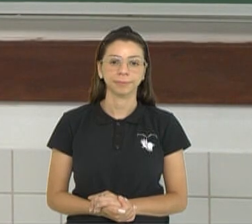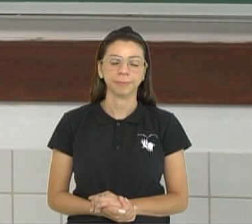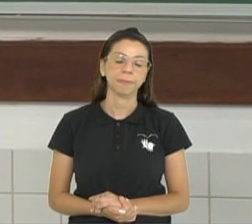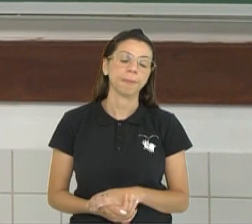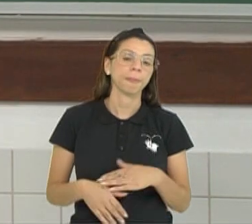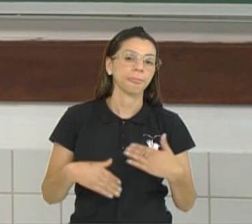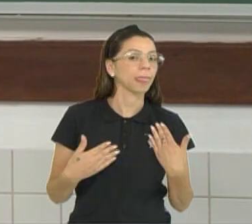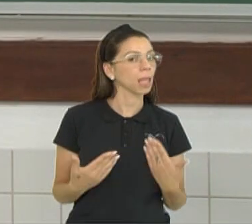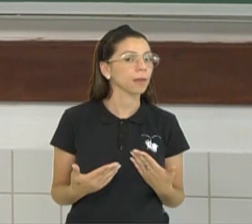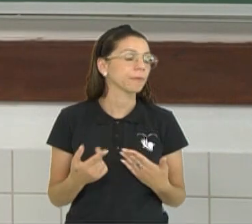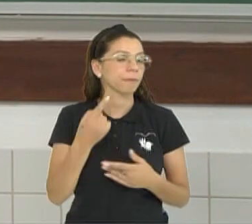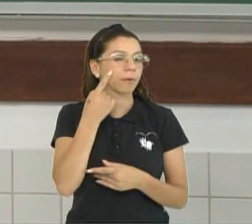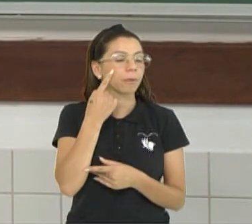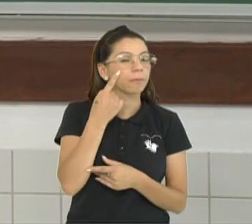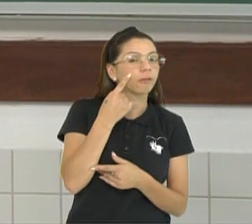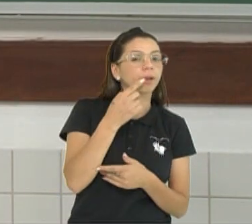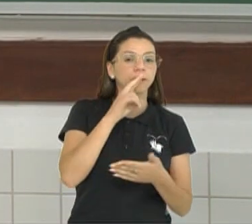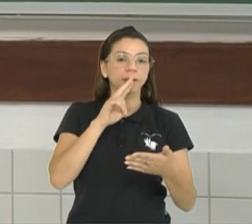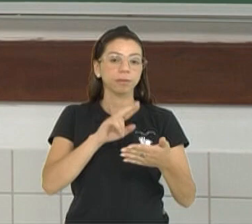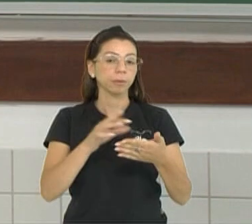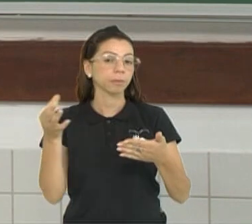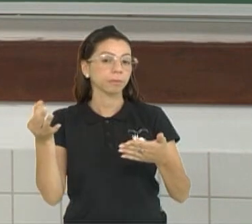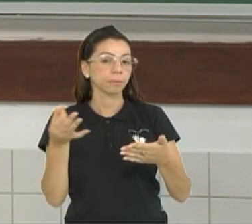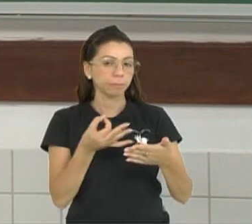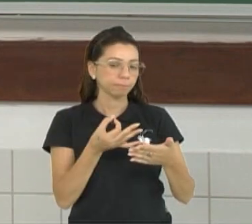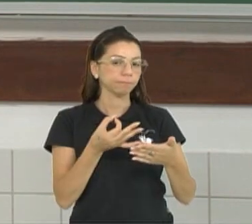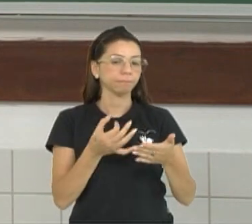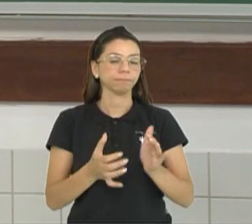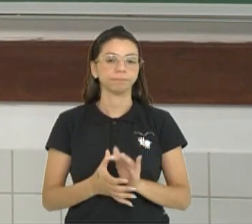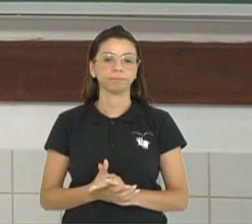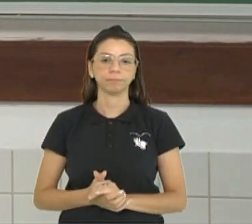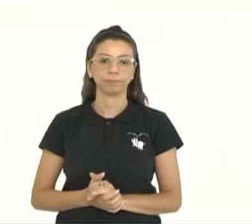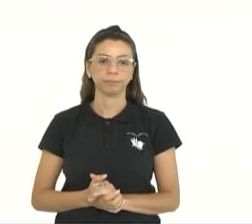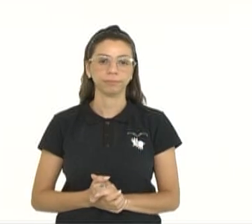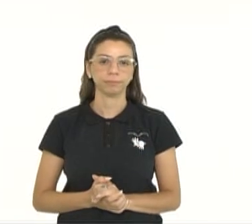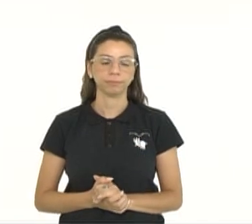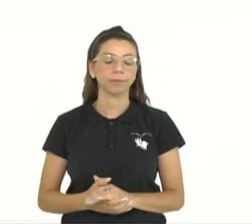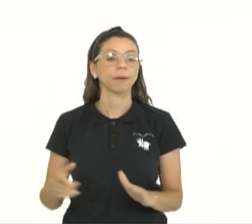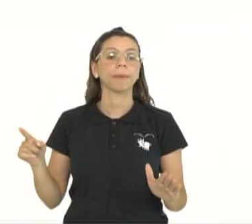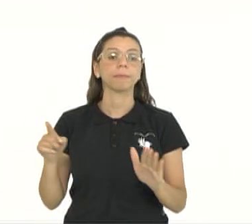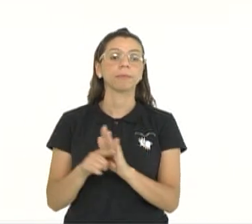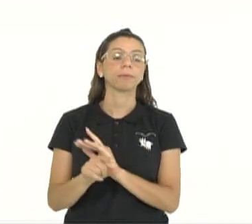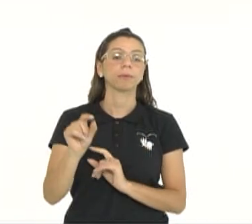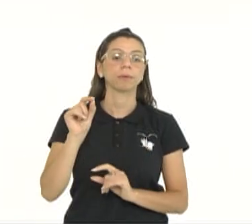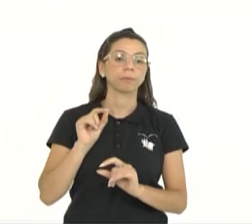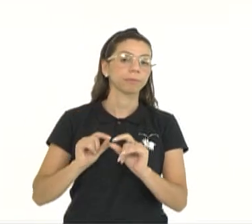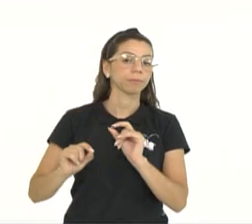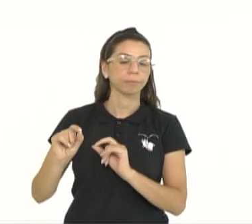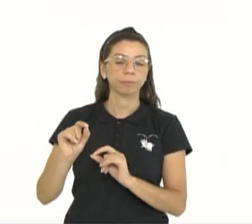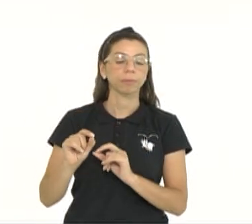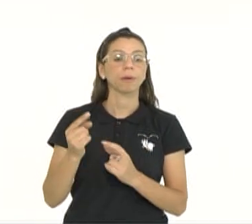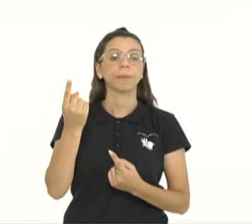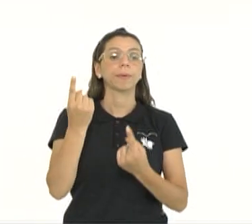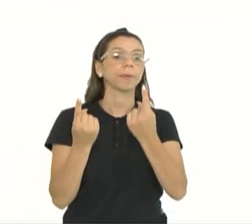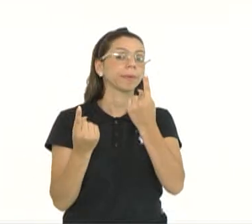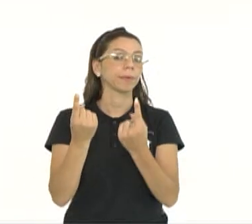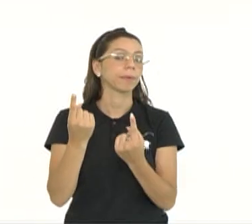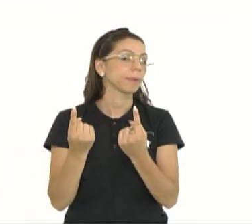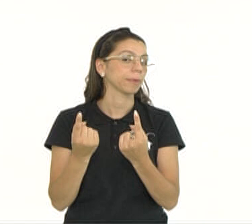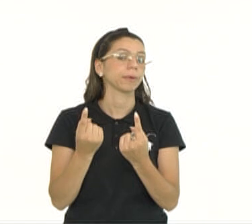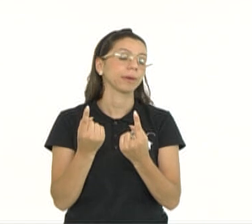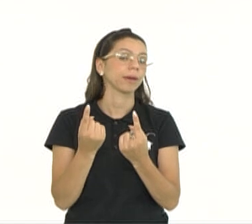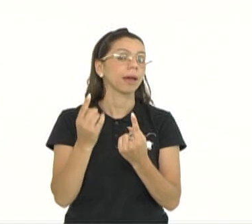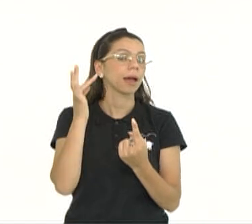Bom, pessoal, vamos ver qual é a resposta correta do nosso quiz. A pergunta era: quais das opções a seguir são